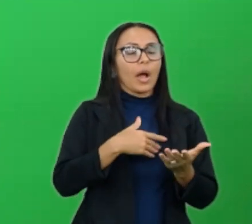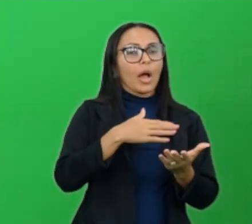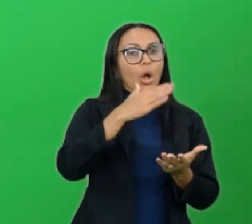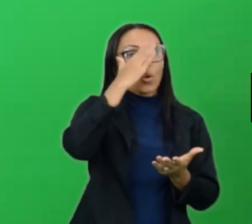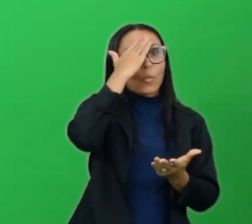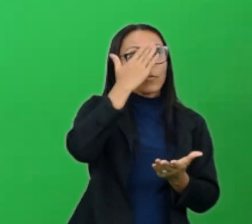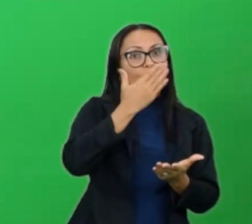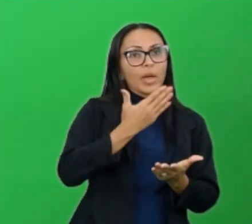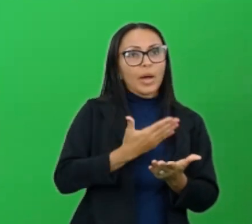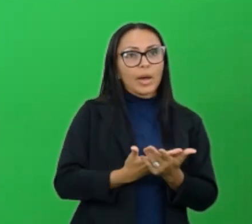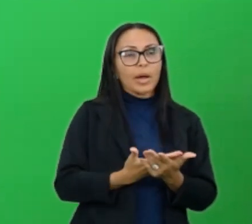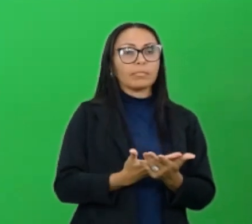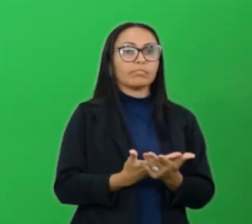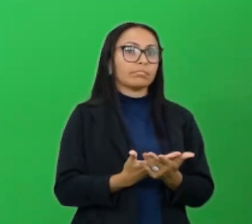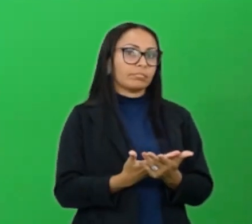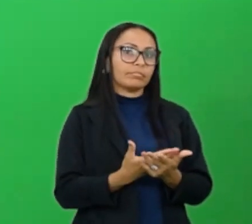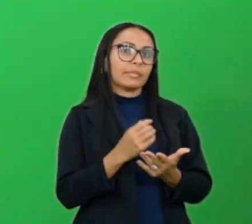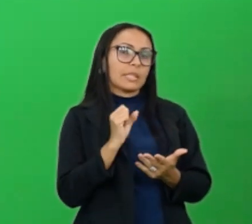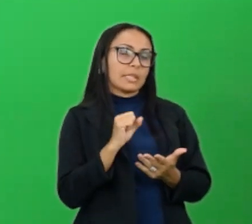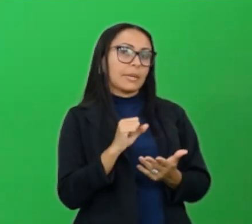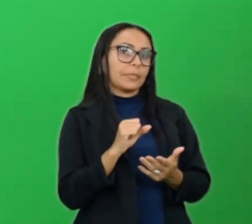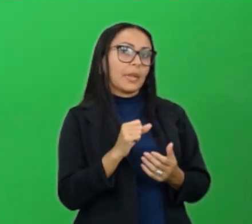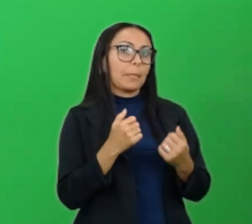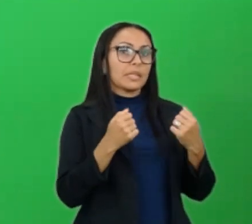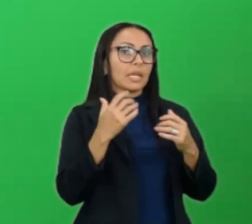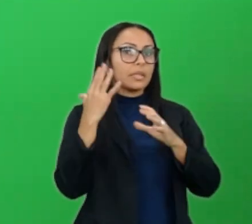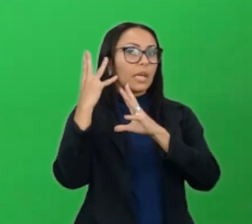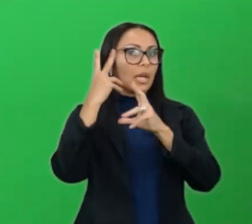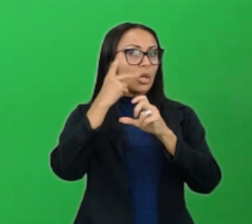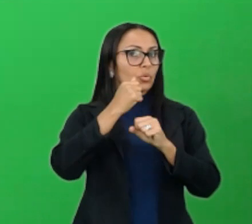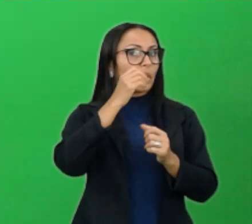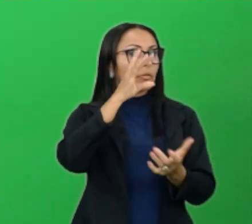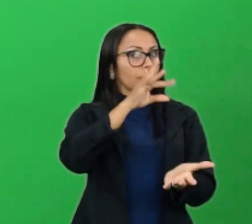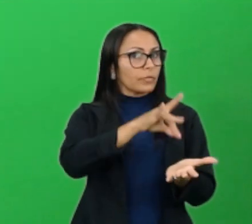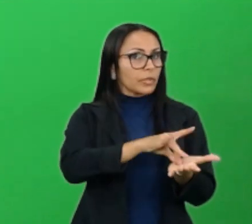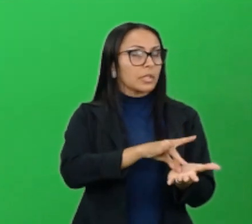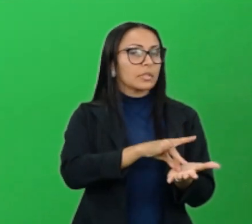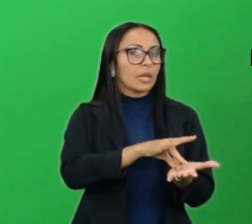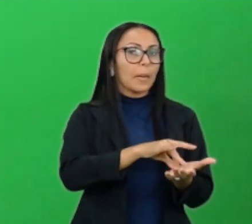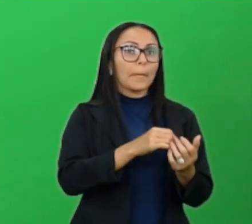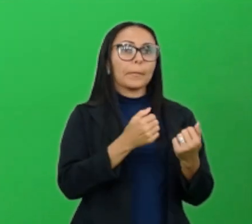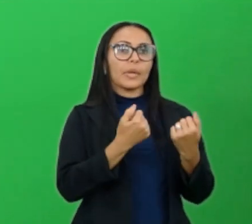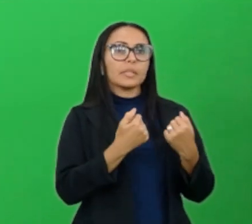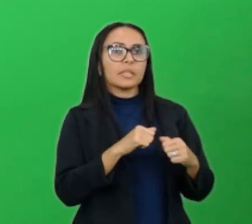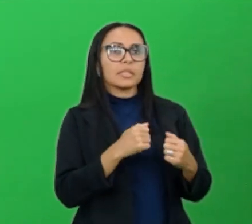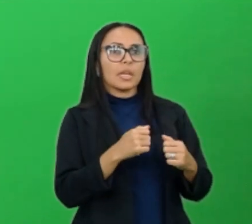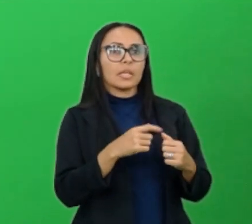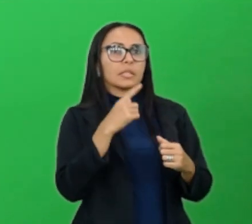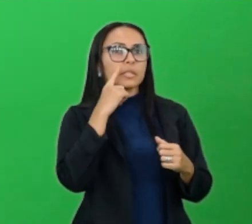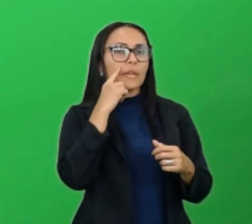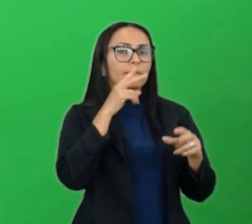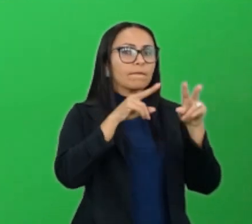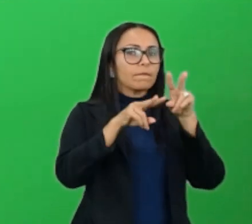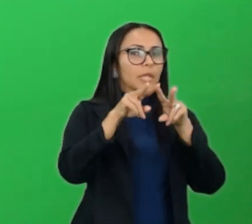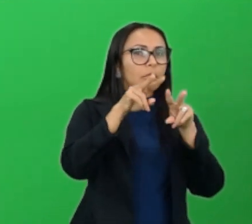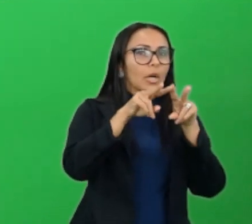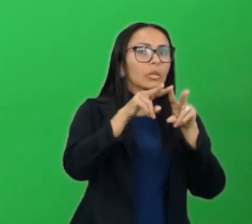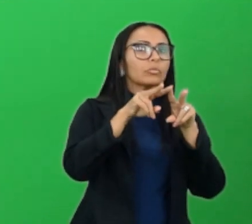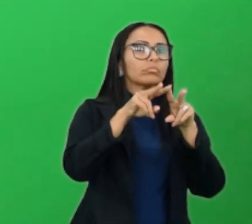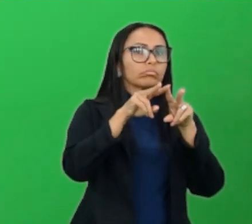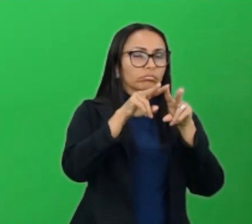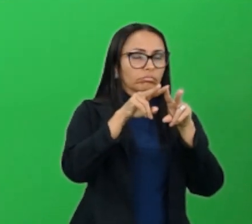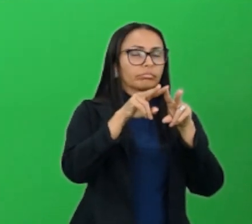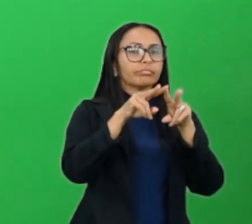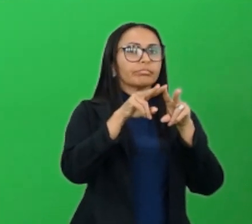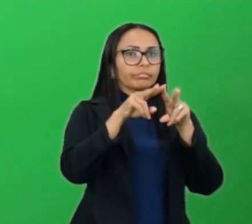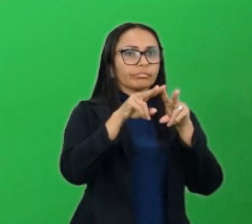confiável, precisa ter resultados consistentes, ele precisa ser monitorável, tá?